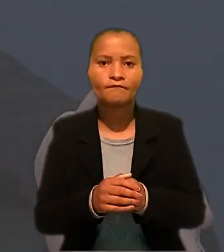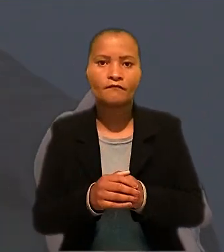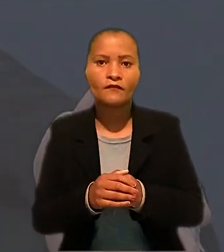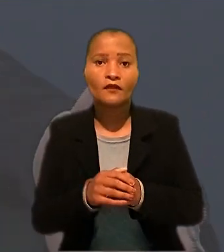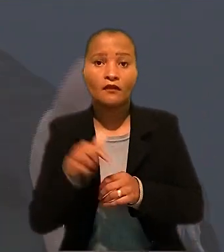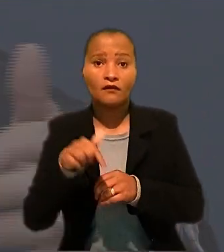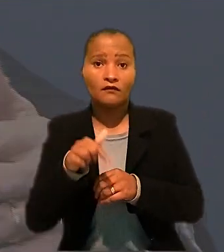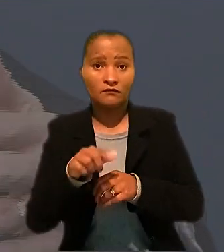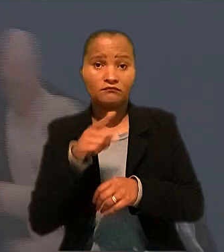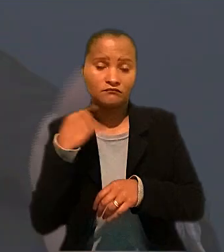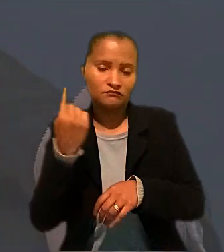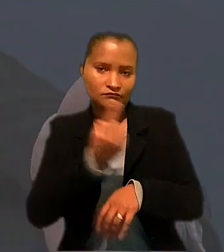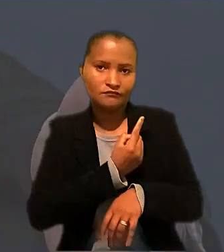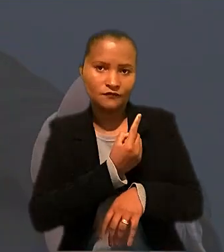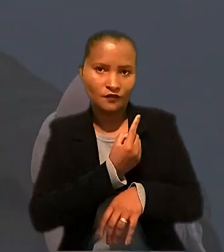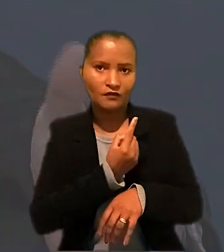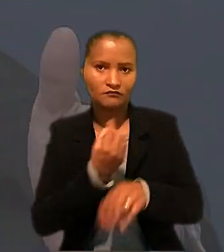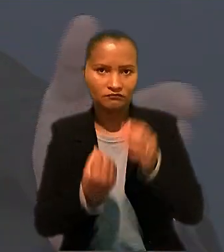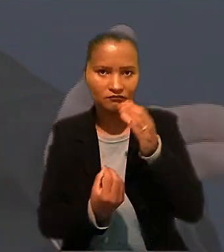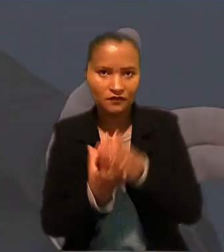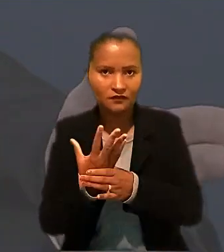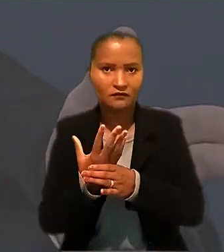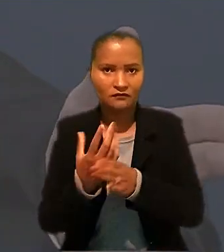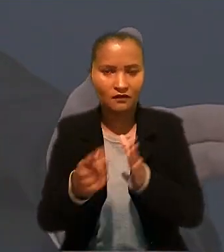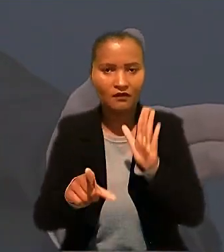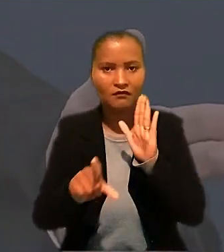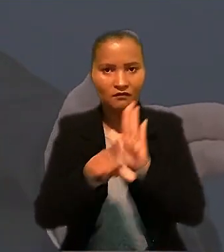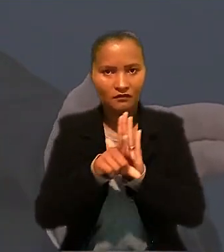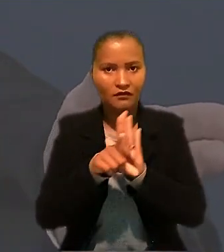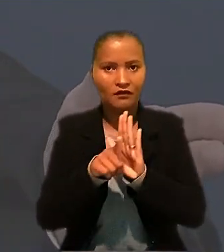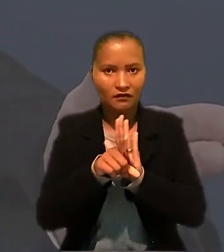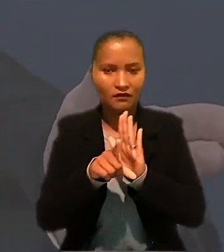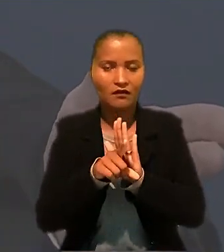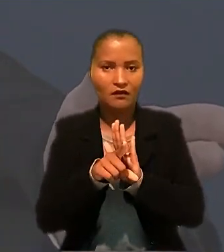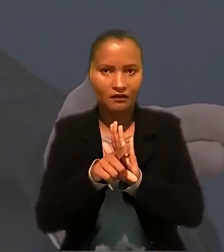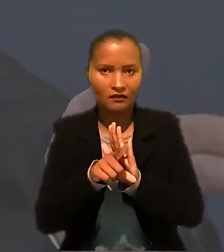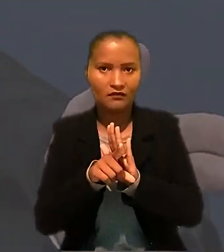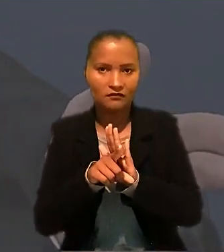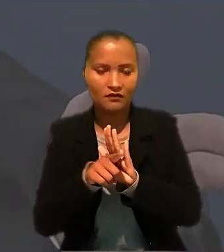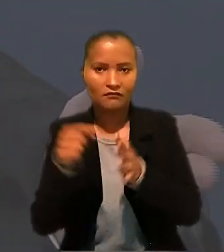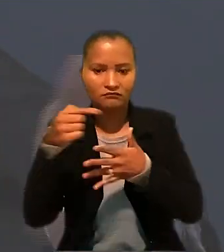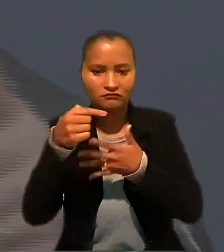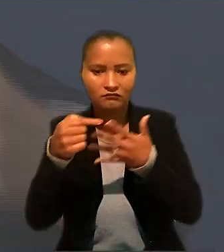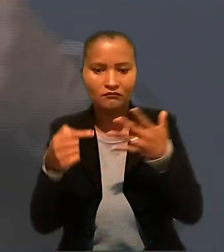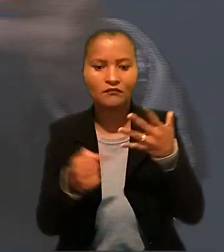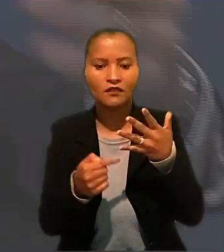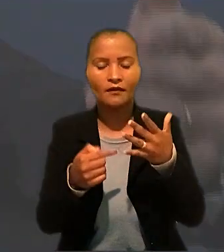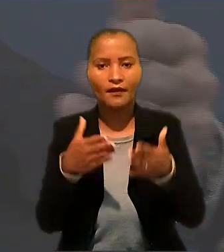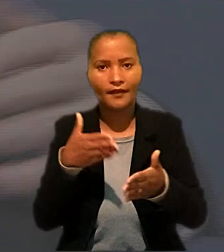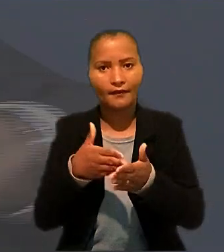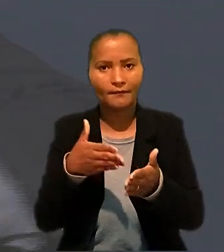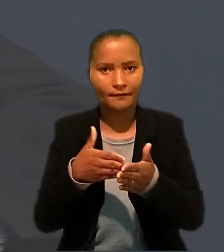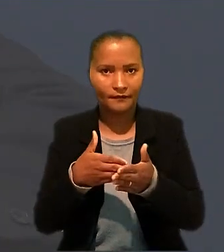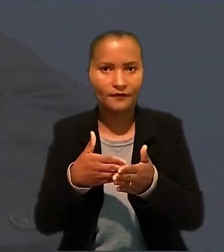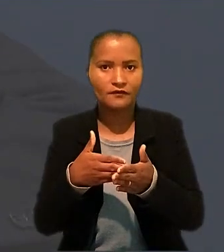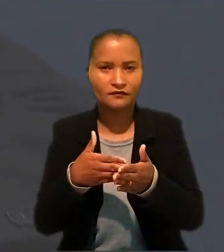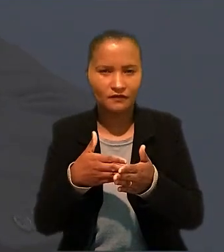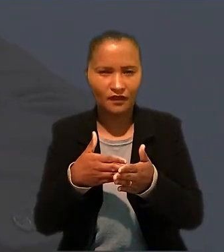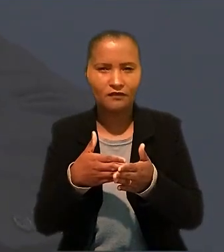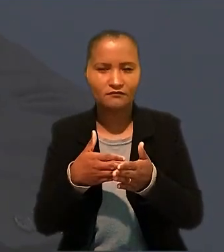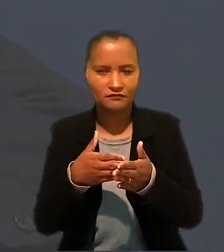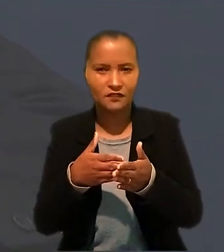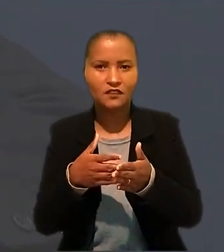ao concurso para a magistratura, com a supressão das cláusulas de barreira, que importou numa